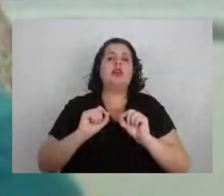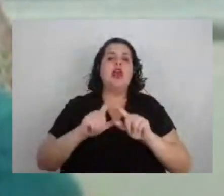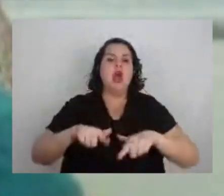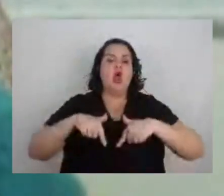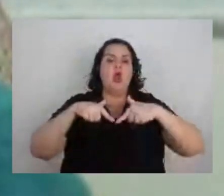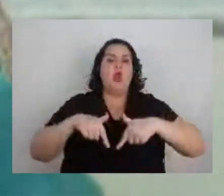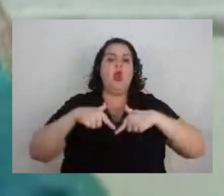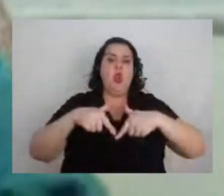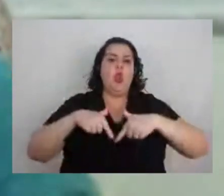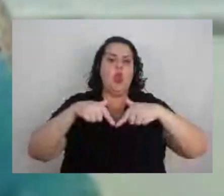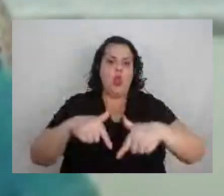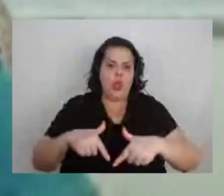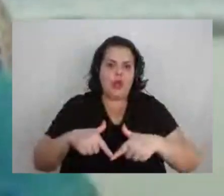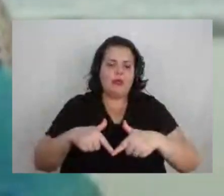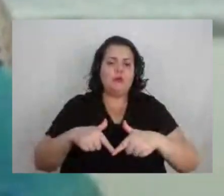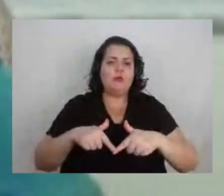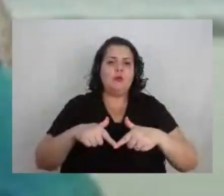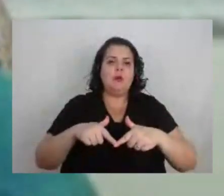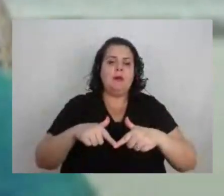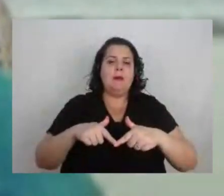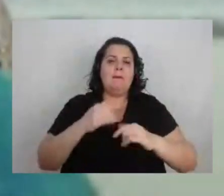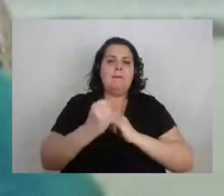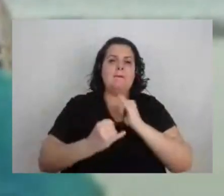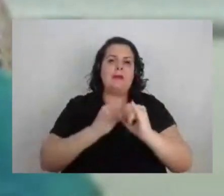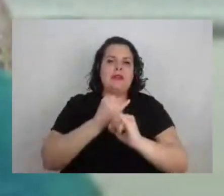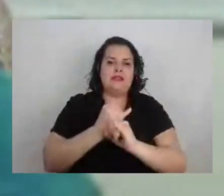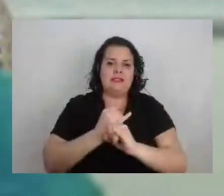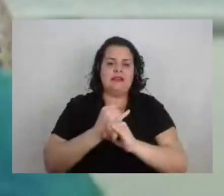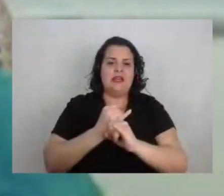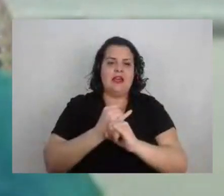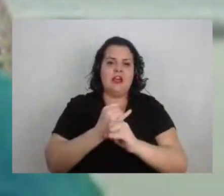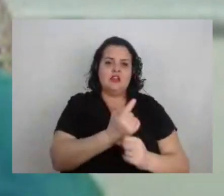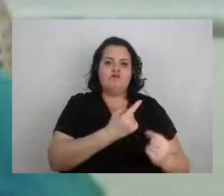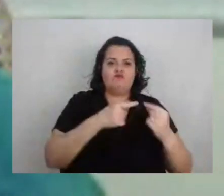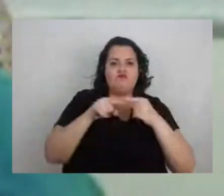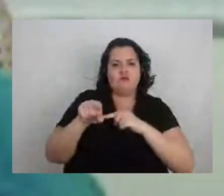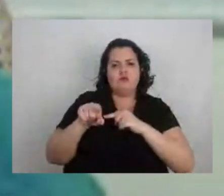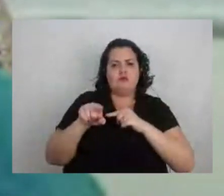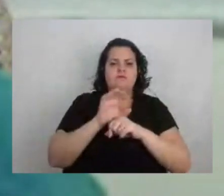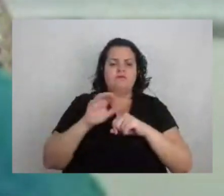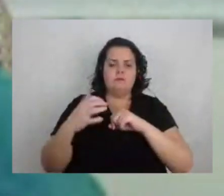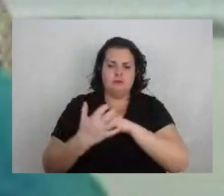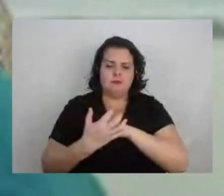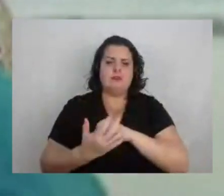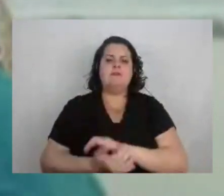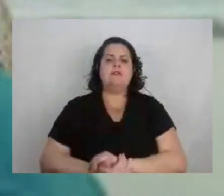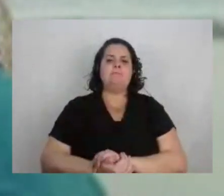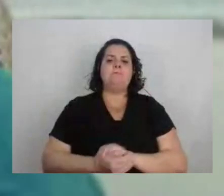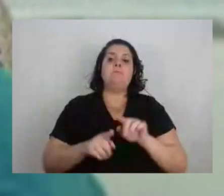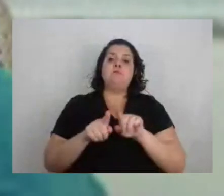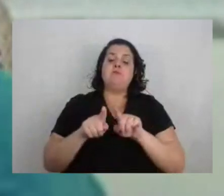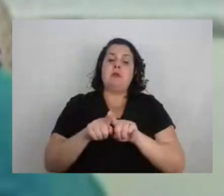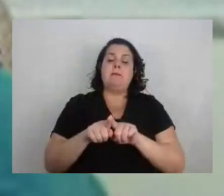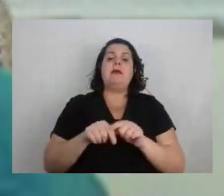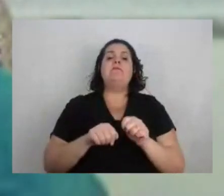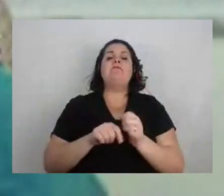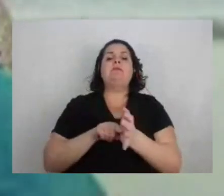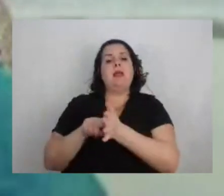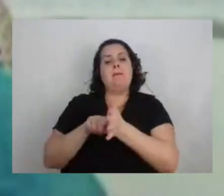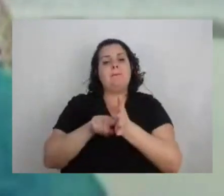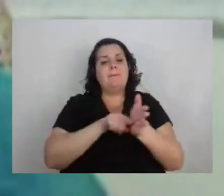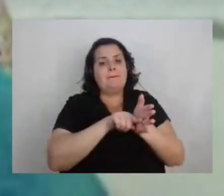Congresso Nacional. Além dessas atividades de pesquisa e de extensão, as universidades